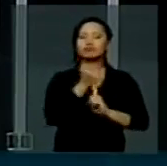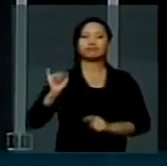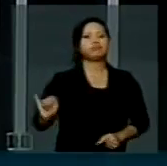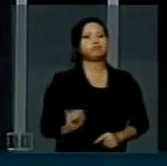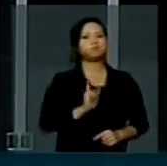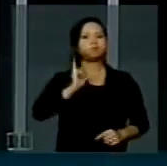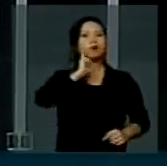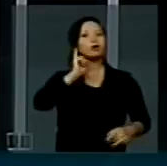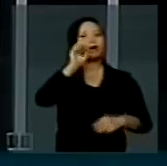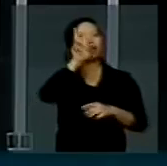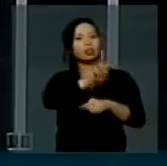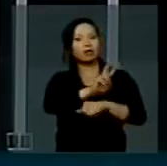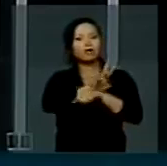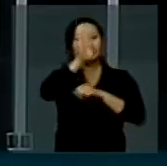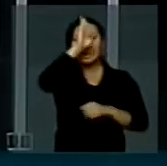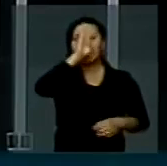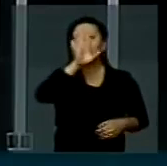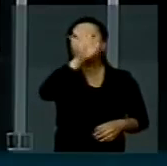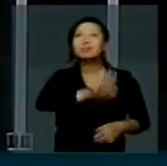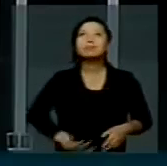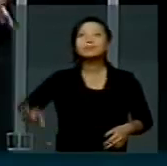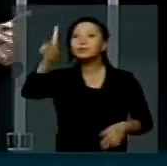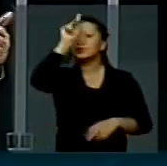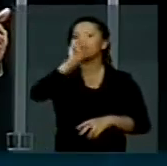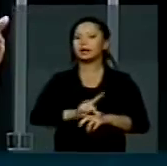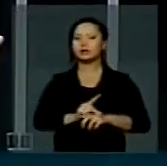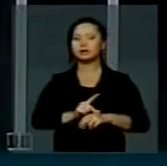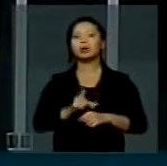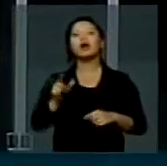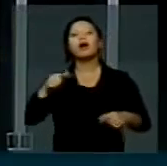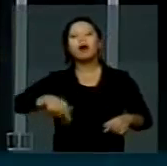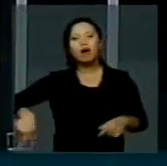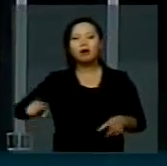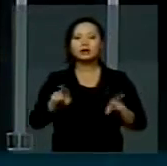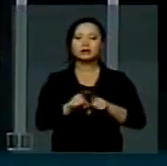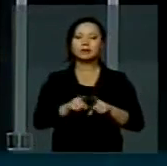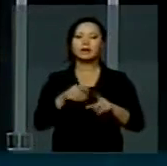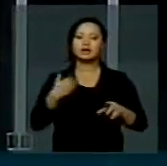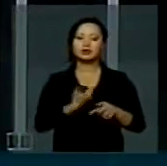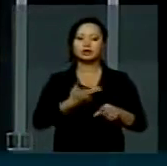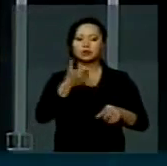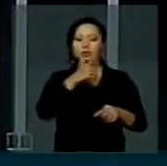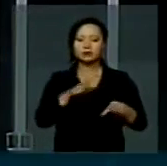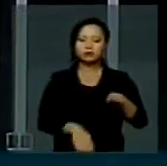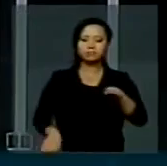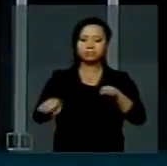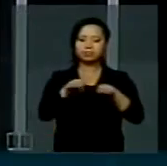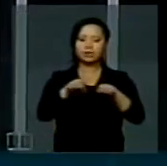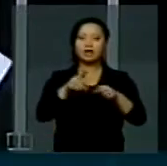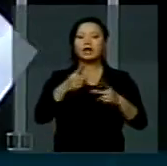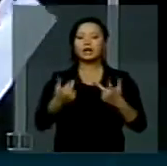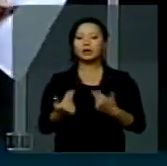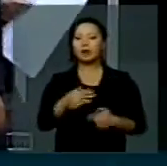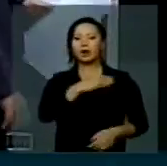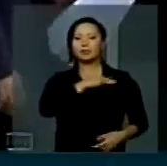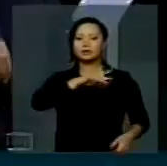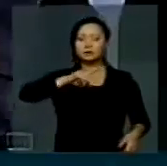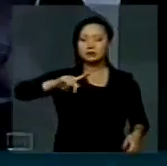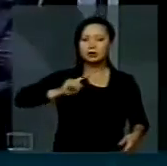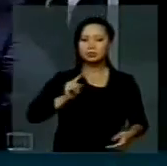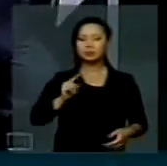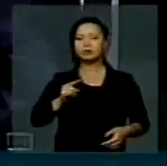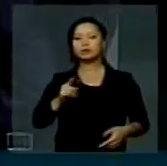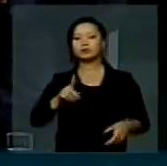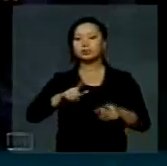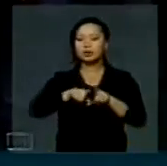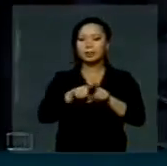as defensorias têm em todo o país. Conseguiram o status, nivelando ao Ministério Público da União e as demais carreiras